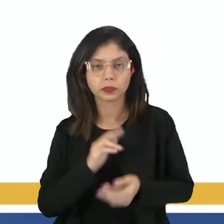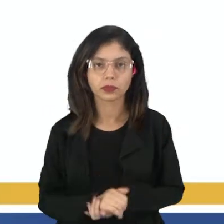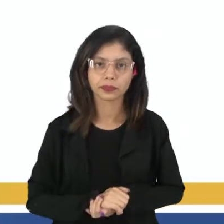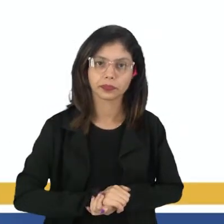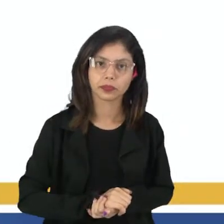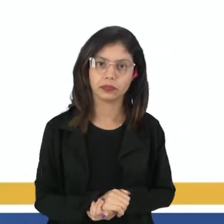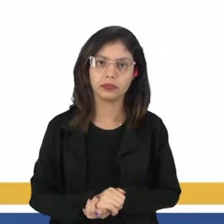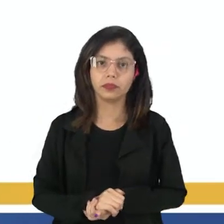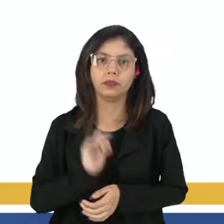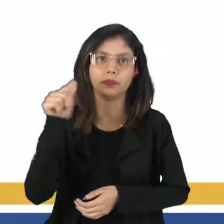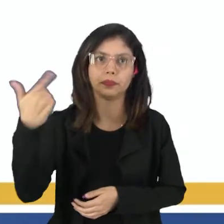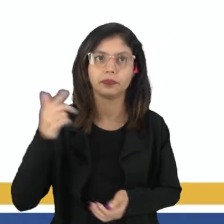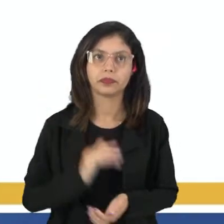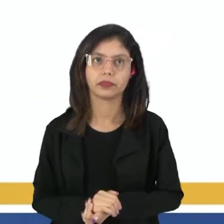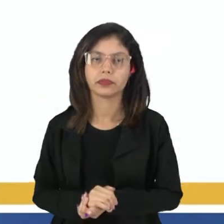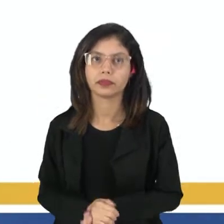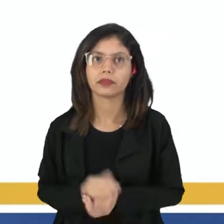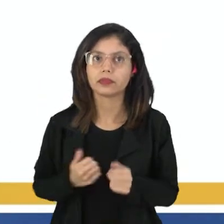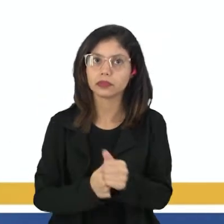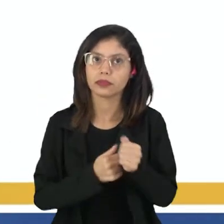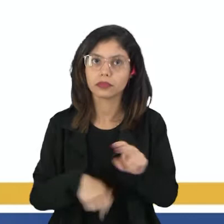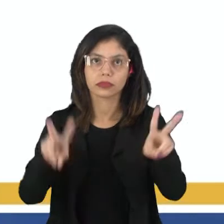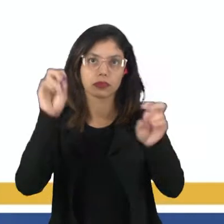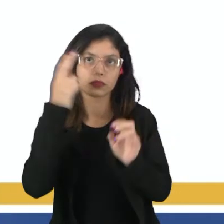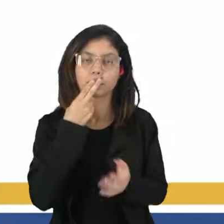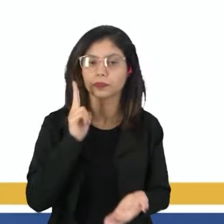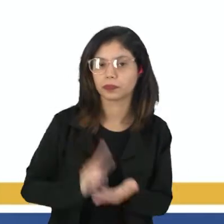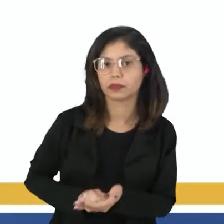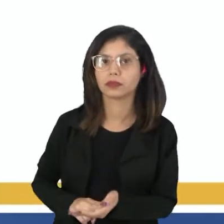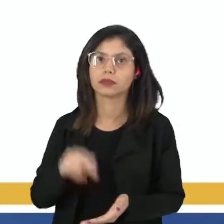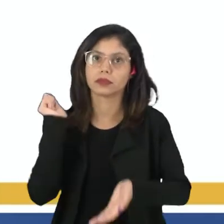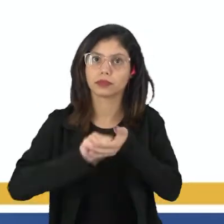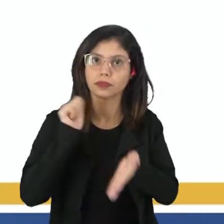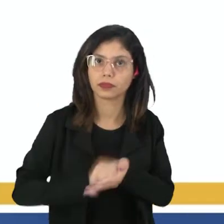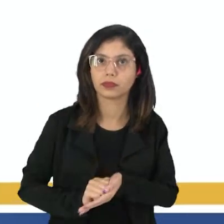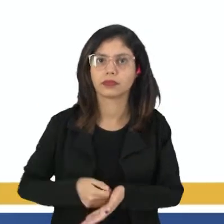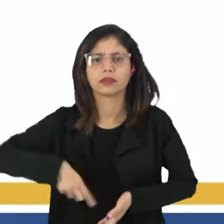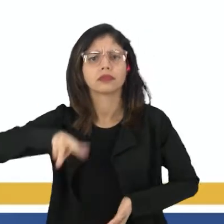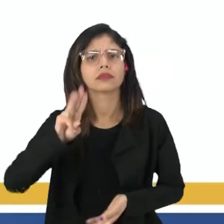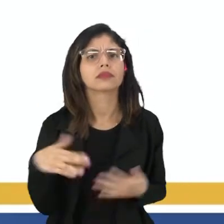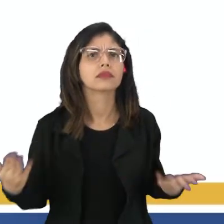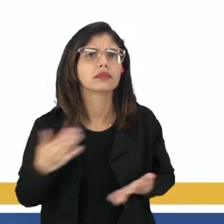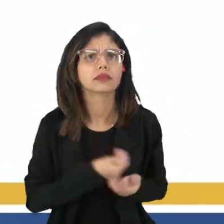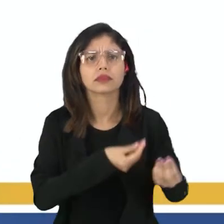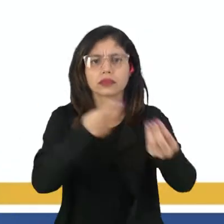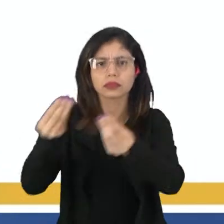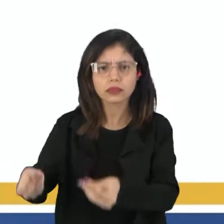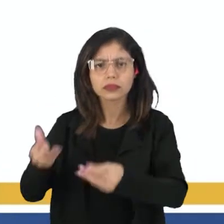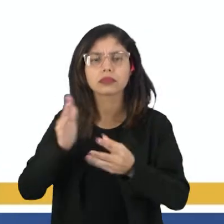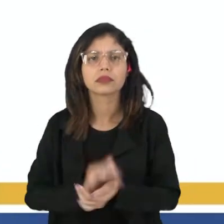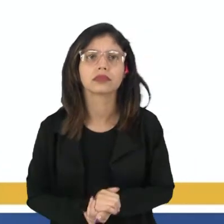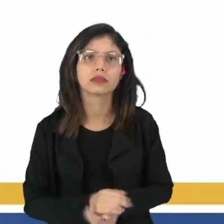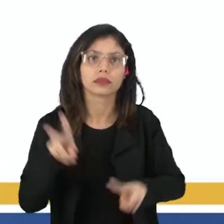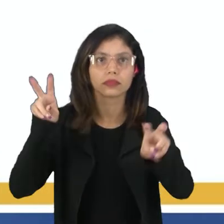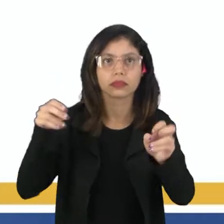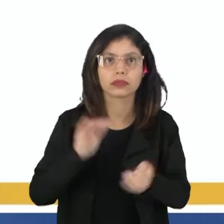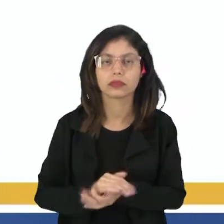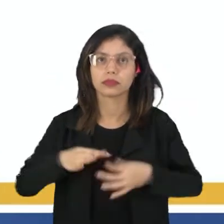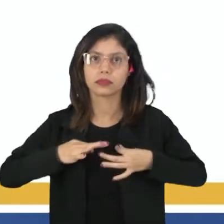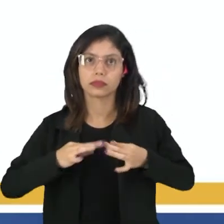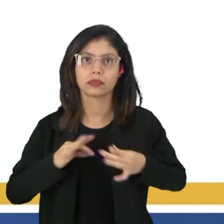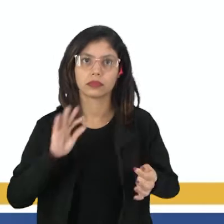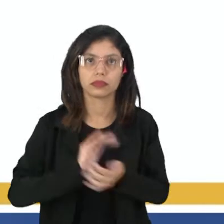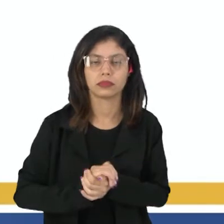reclamação. Outro, em seguida vem o assunto da carta, que é a marcação de quem é o destinatário, que o assunto é o